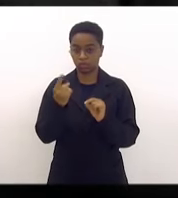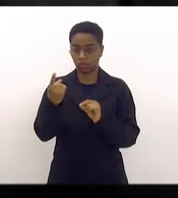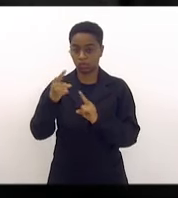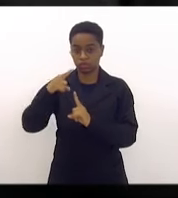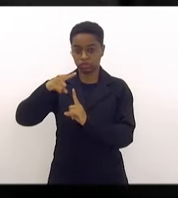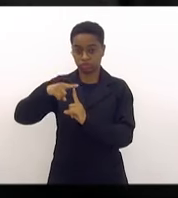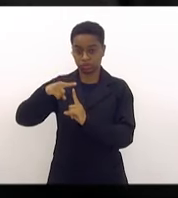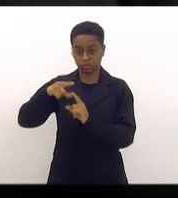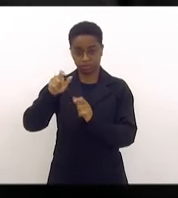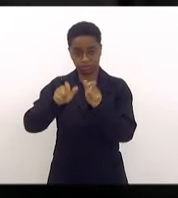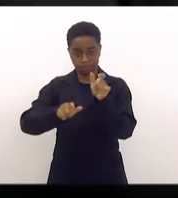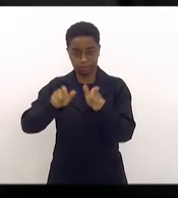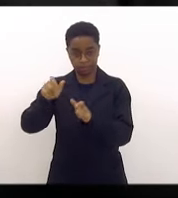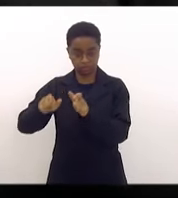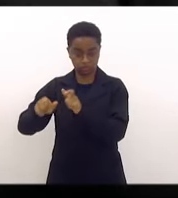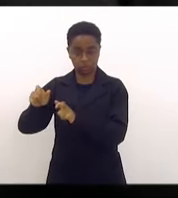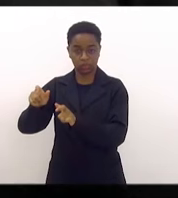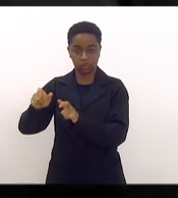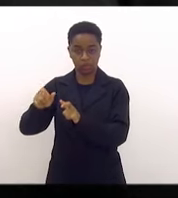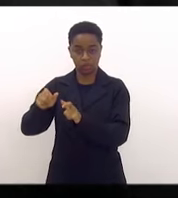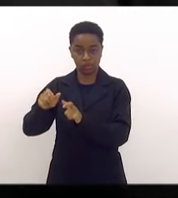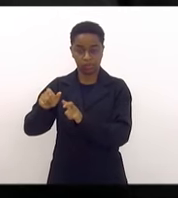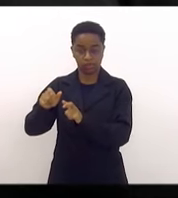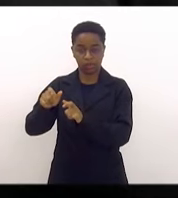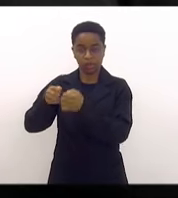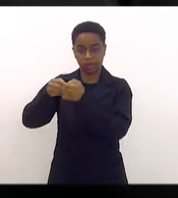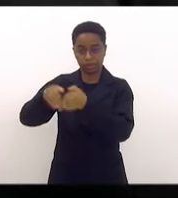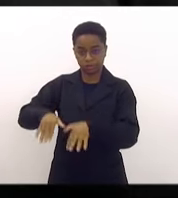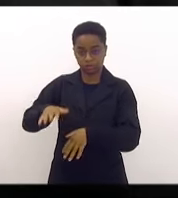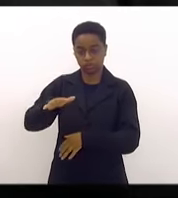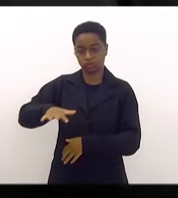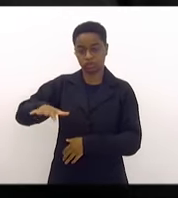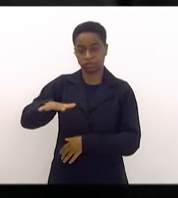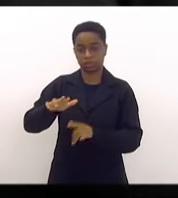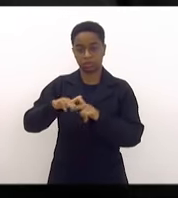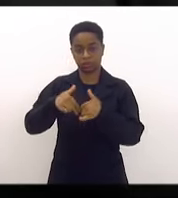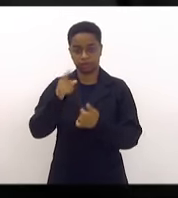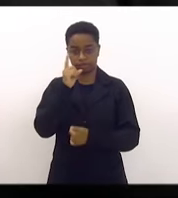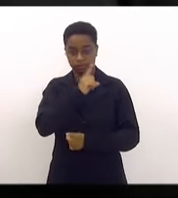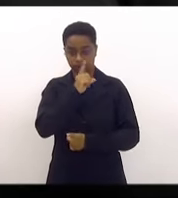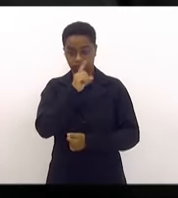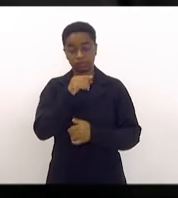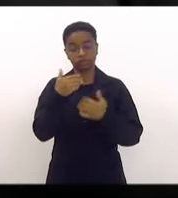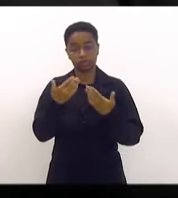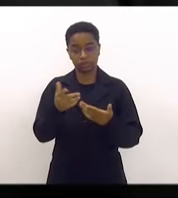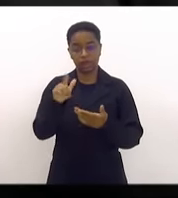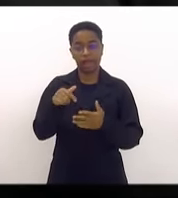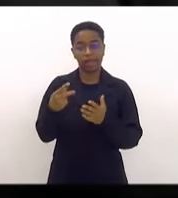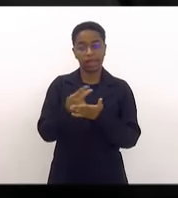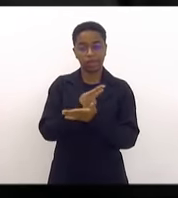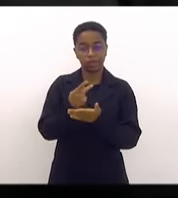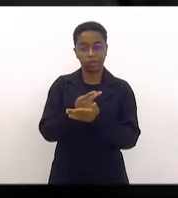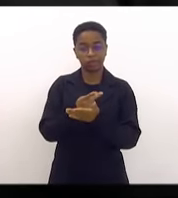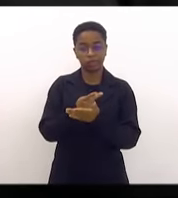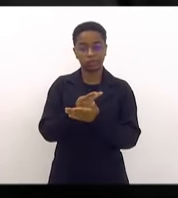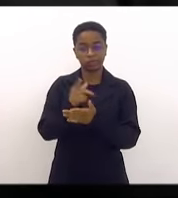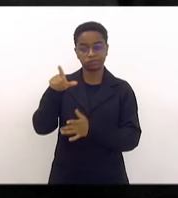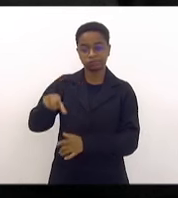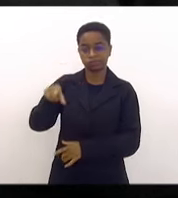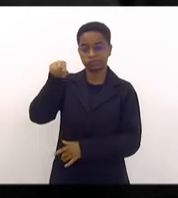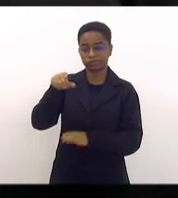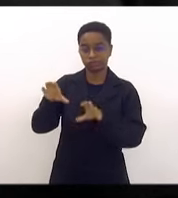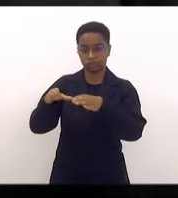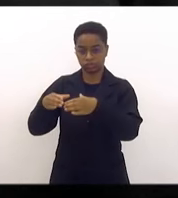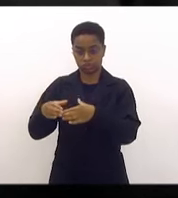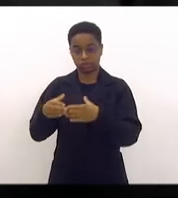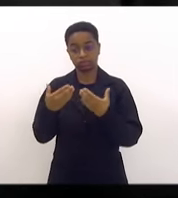pessoas estariam sendo atingidas por esses erros então seria um erro direcionado